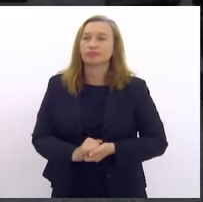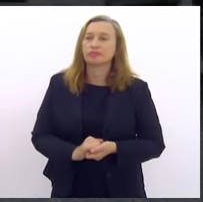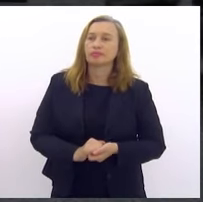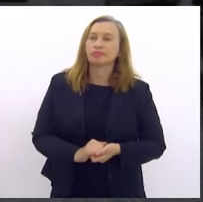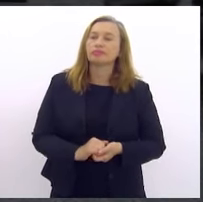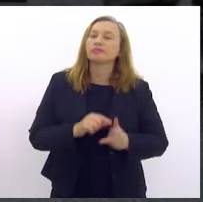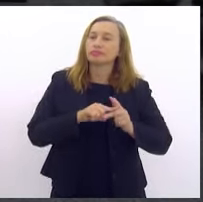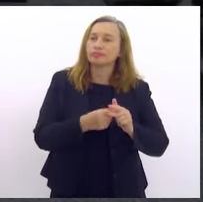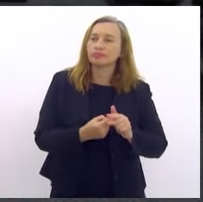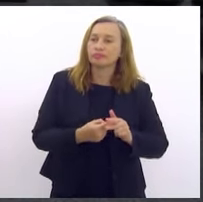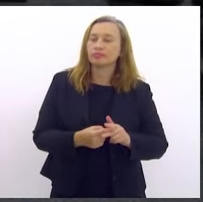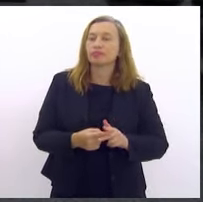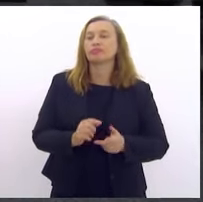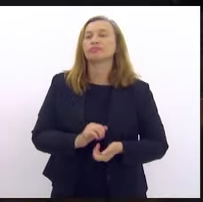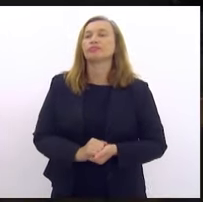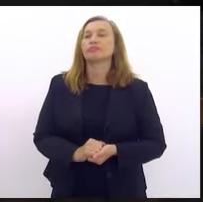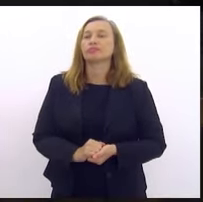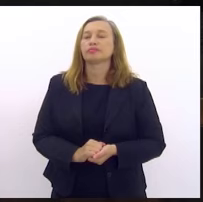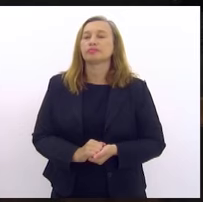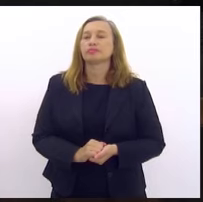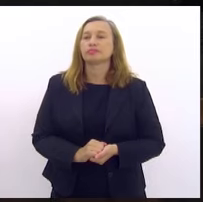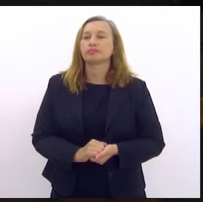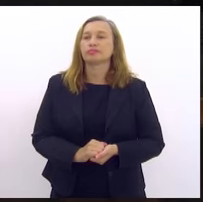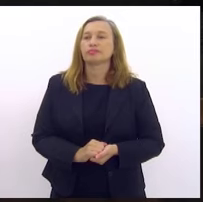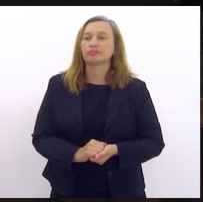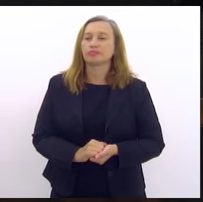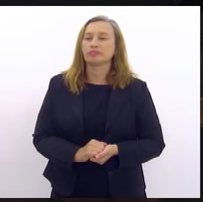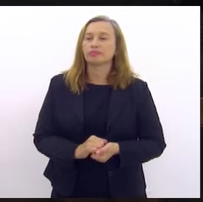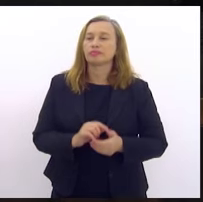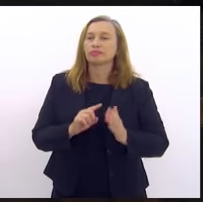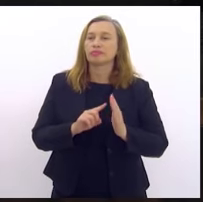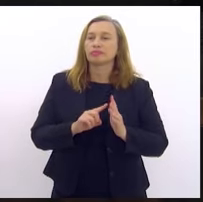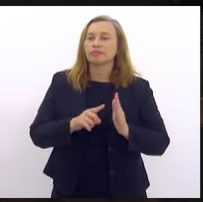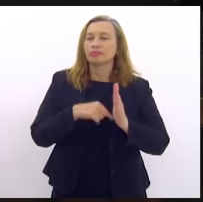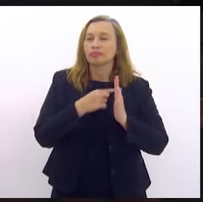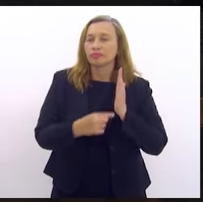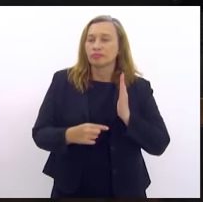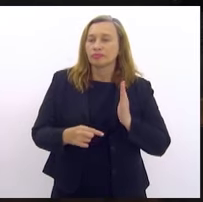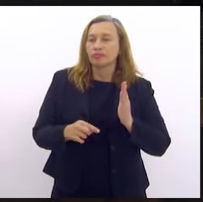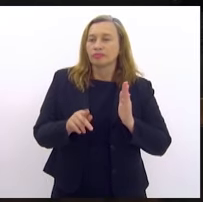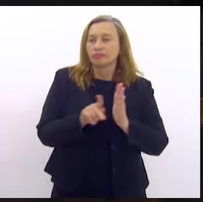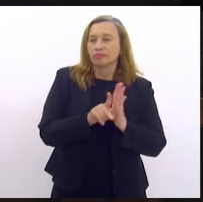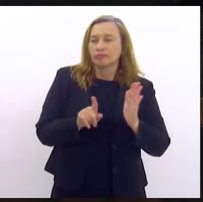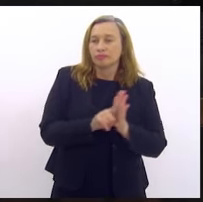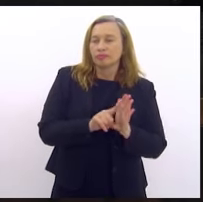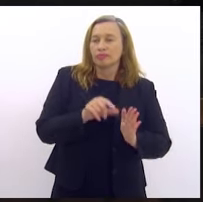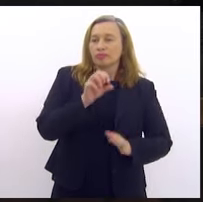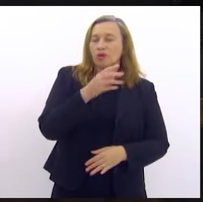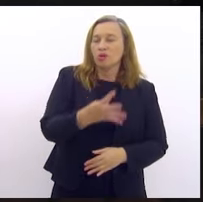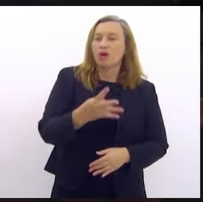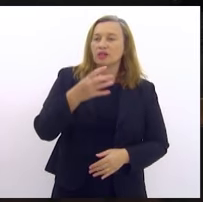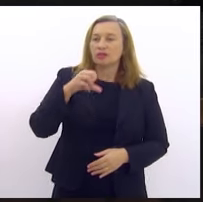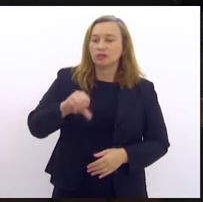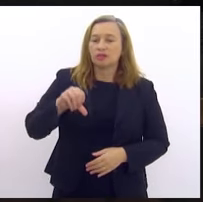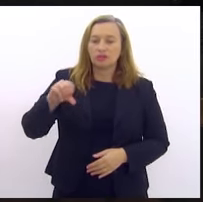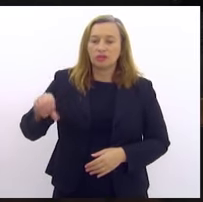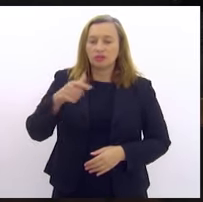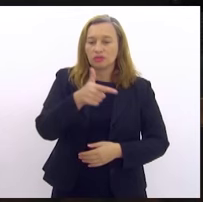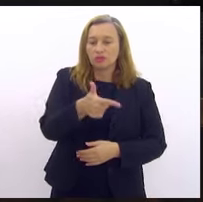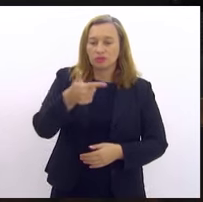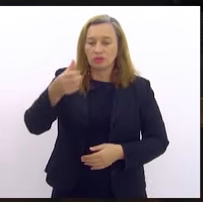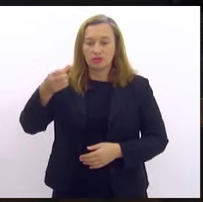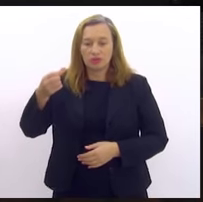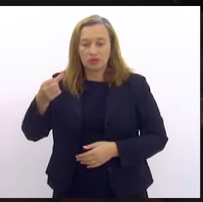Pela manutenção do veto, presidente. Veto parcial aposto ao projeto de lei número 499, de